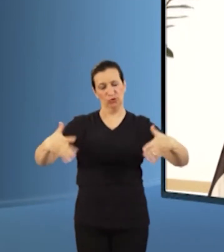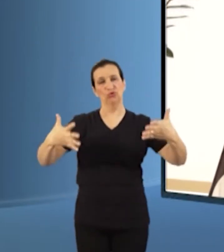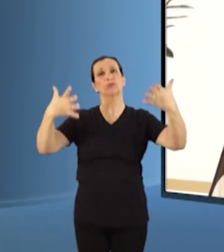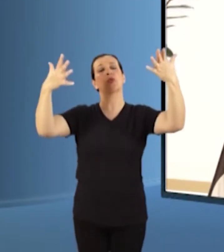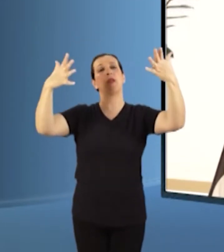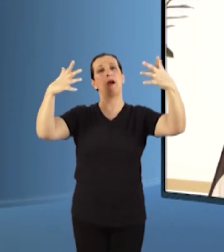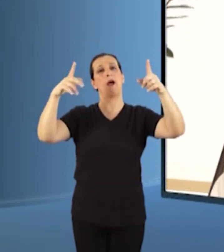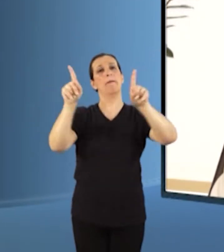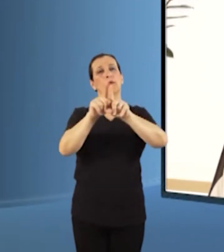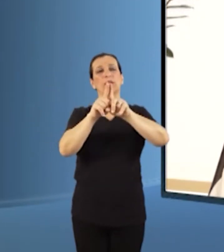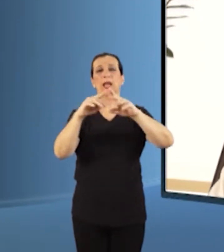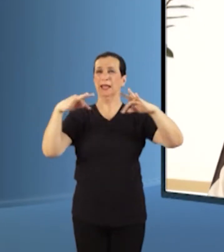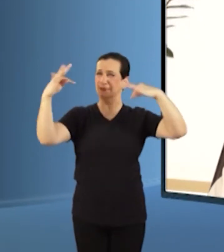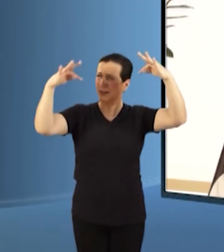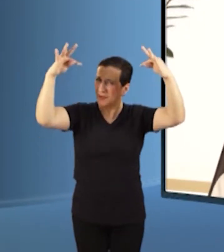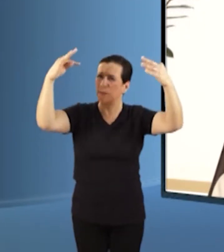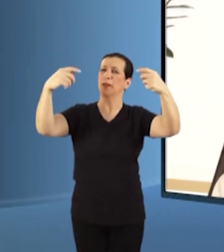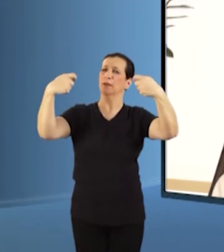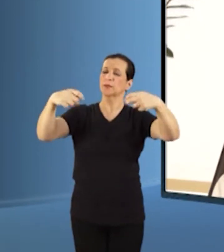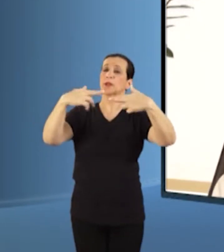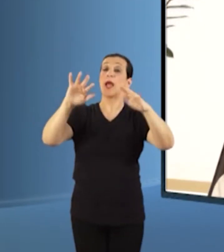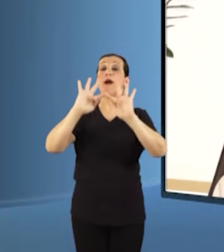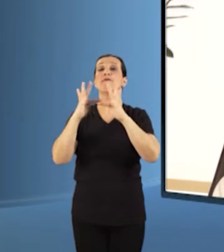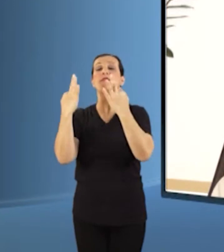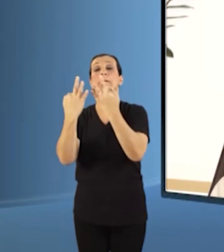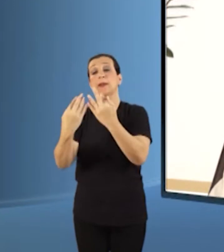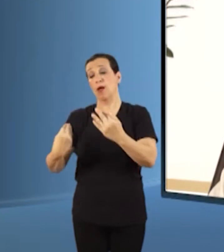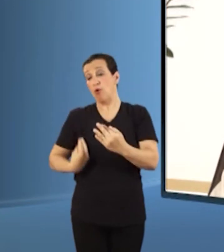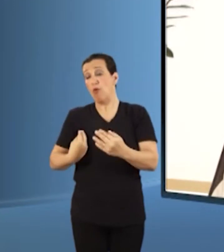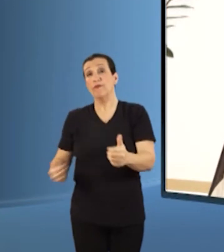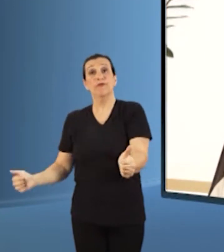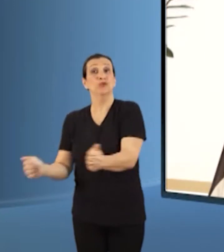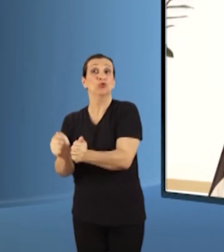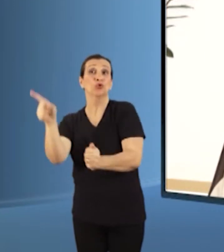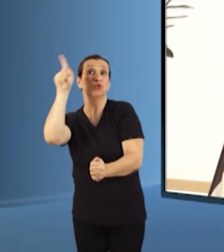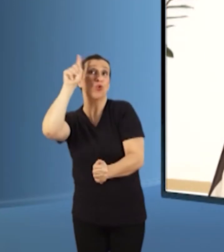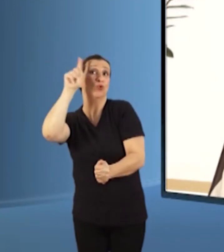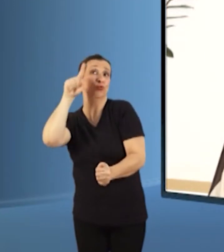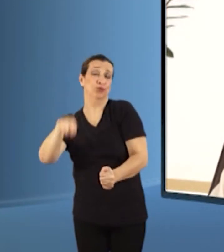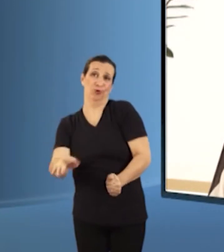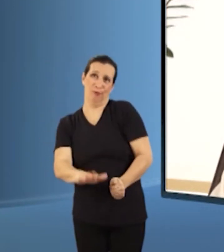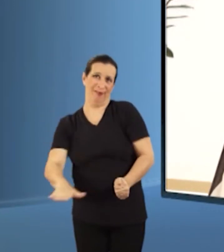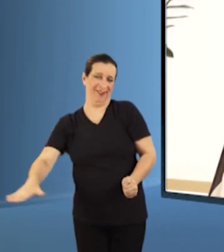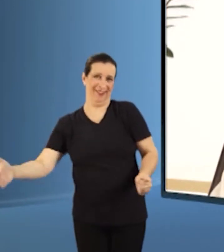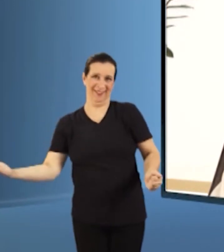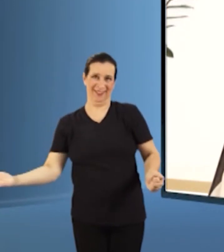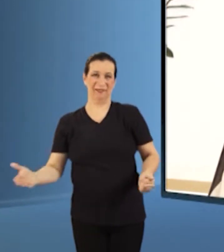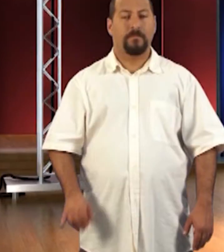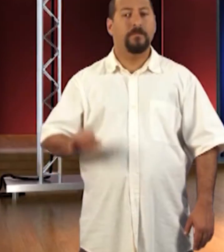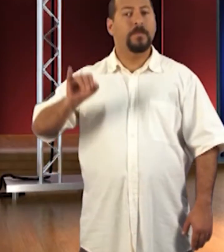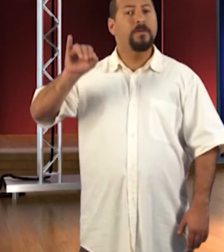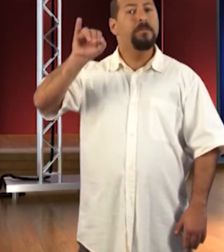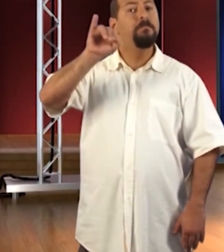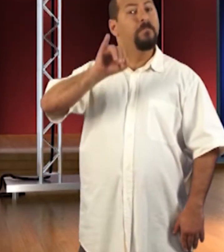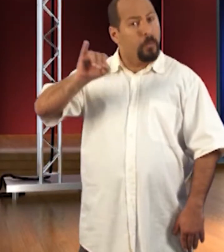essa estimulação, para além dos tratamentos que são feitos, já que a família convive com a criança cotidianamente.